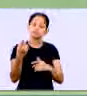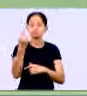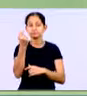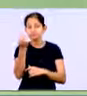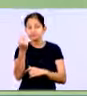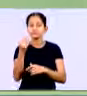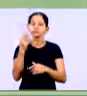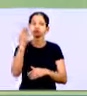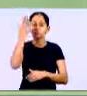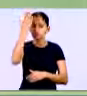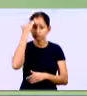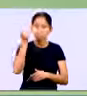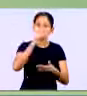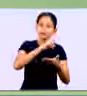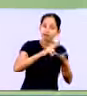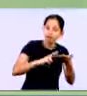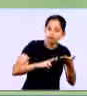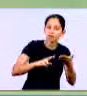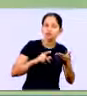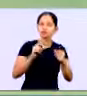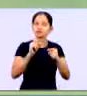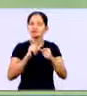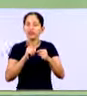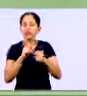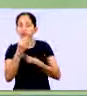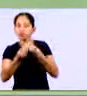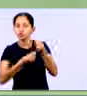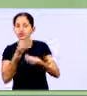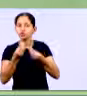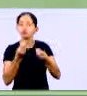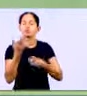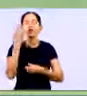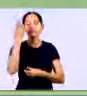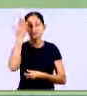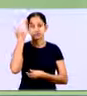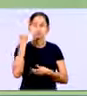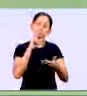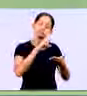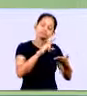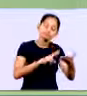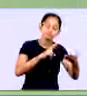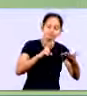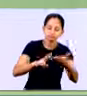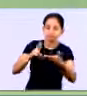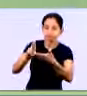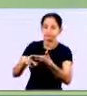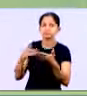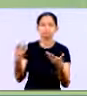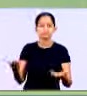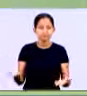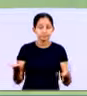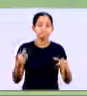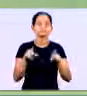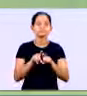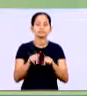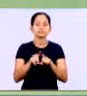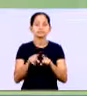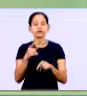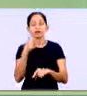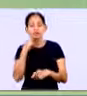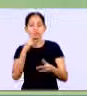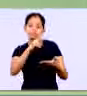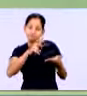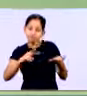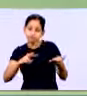meio de relatórios financeiros elaborados a partir dos dados patrimoniais e da situação do fluxo de caixa, certo? Então